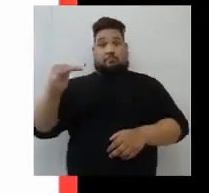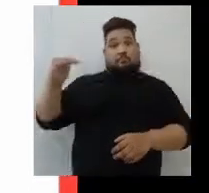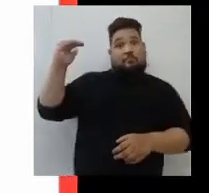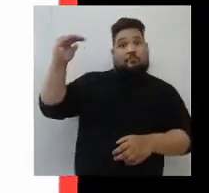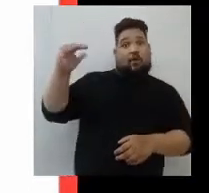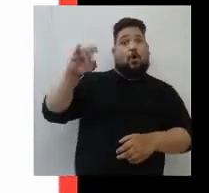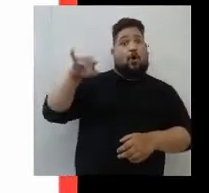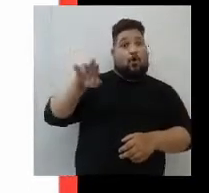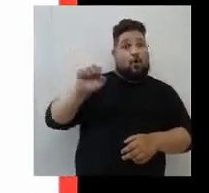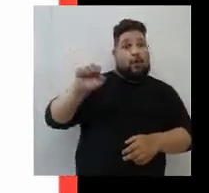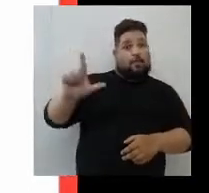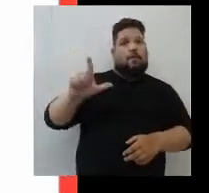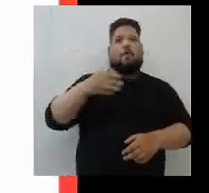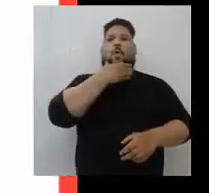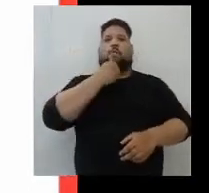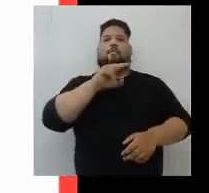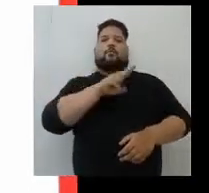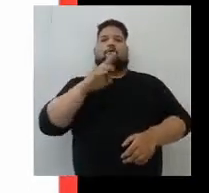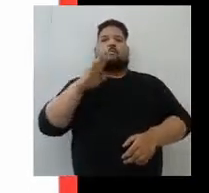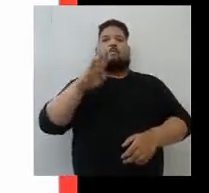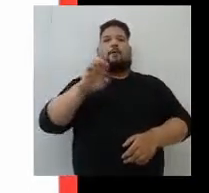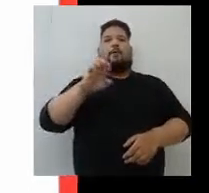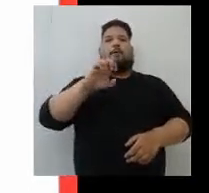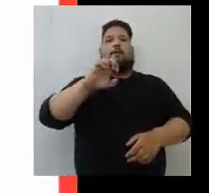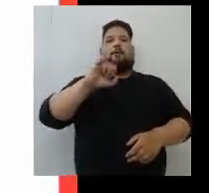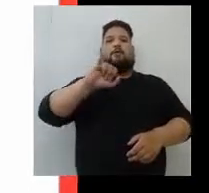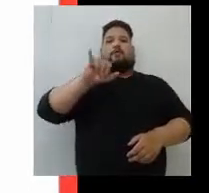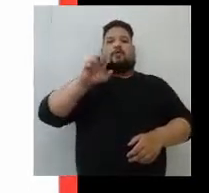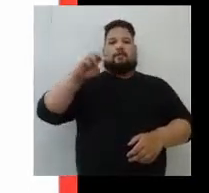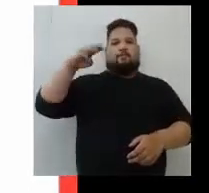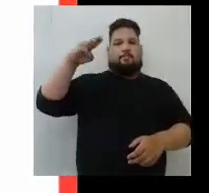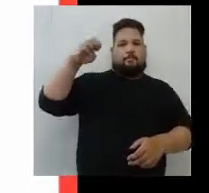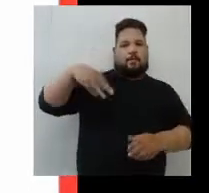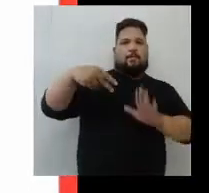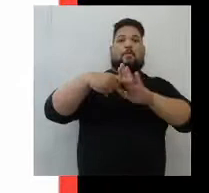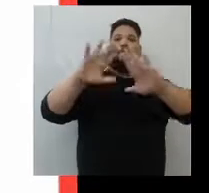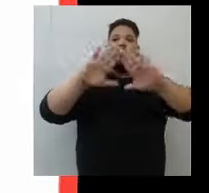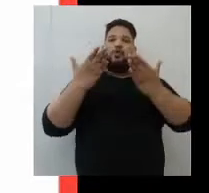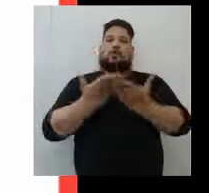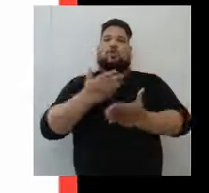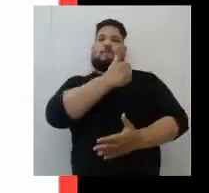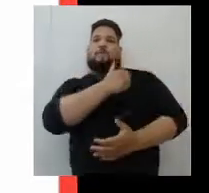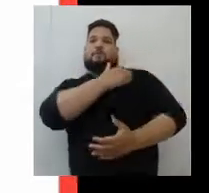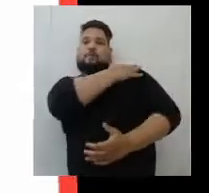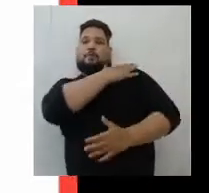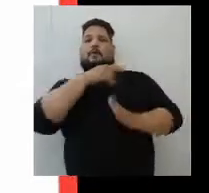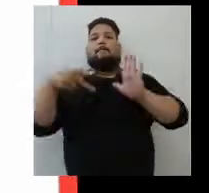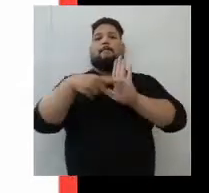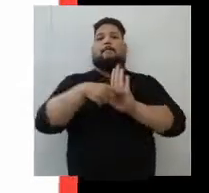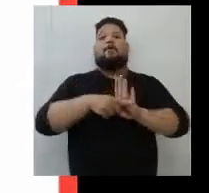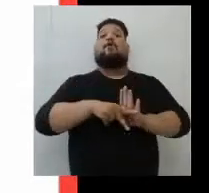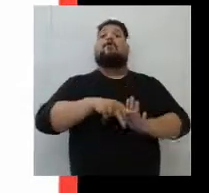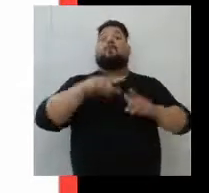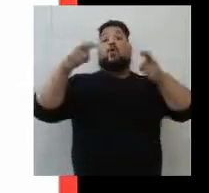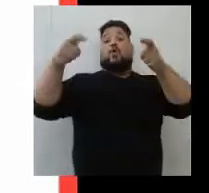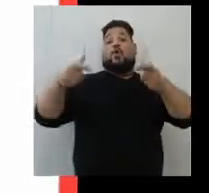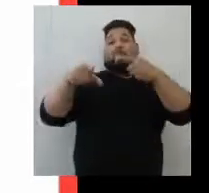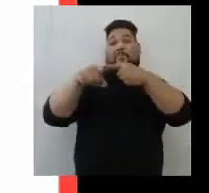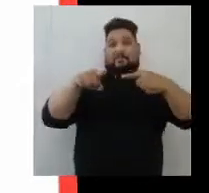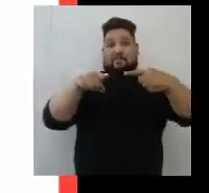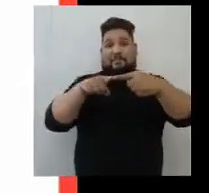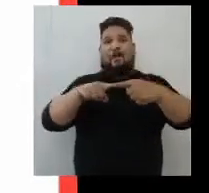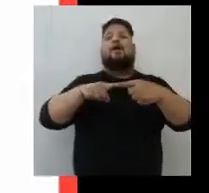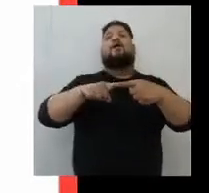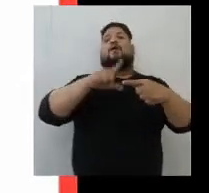tenente-coronel Benjamin Constant, da Escola Militar da Praia Vermelha, no Rio de Janeiro. Esse